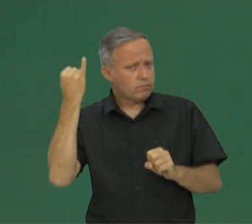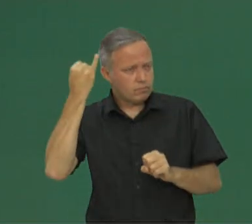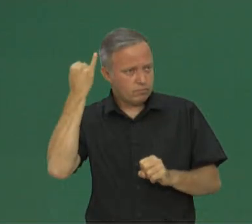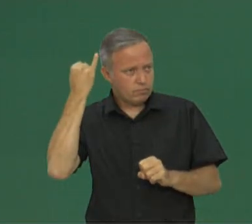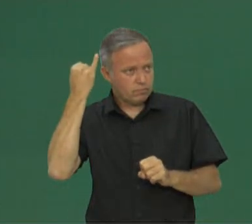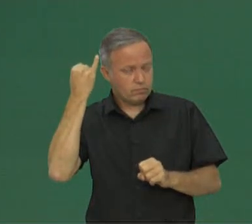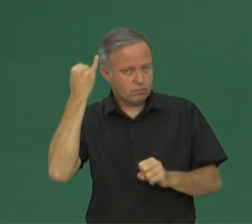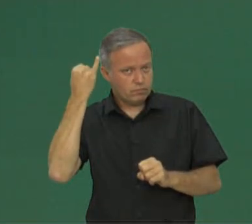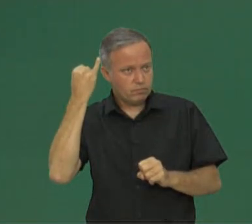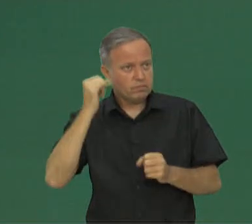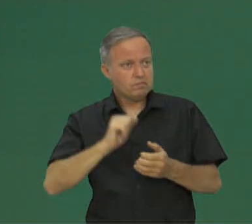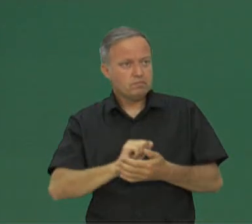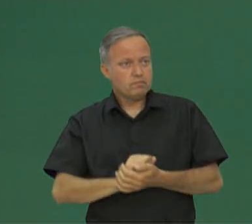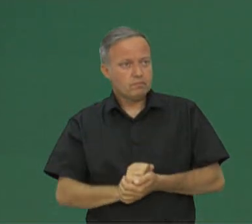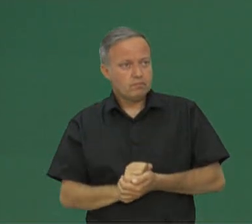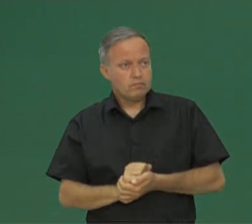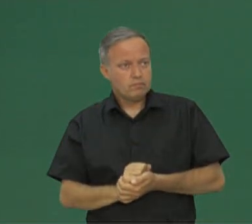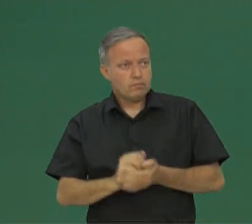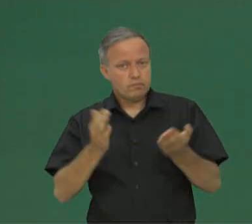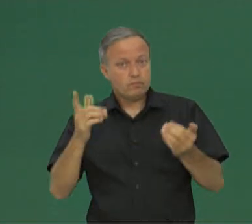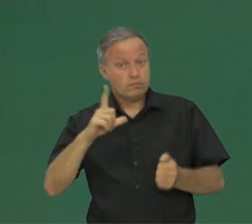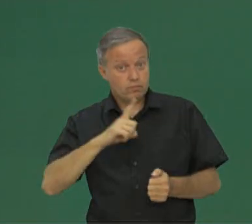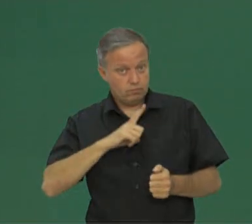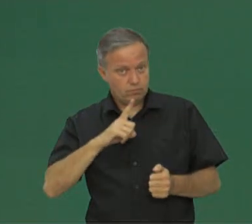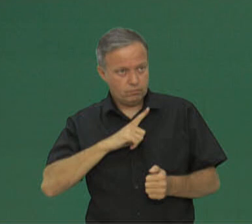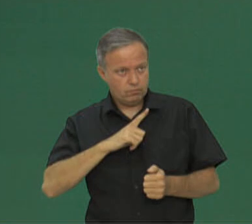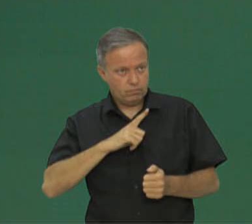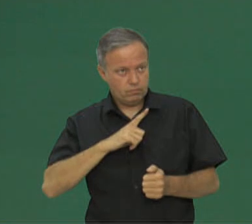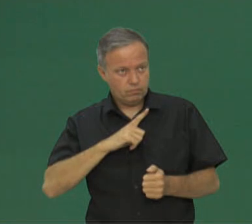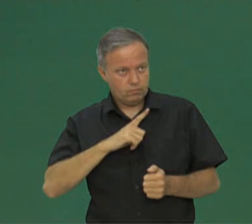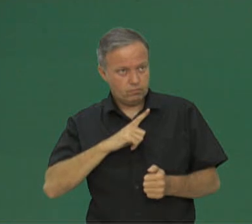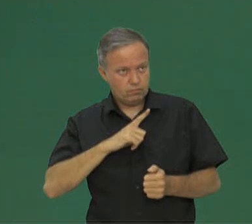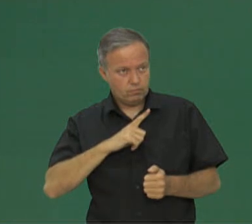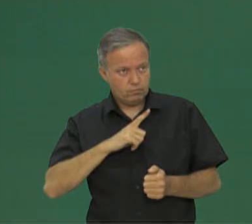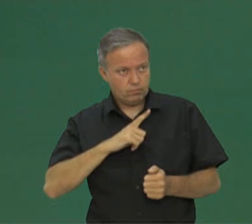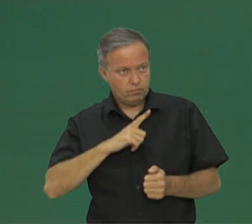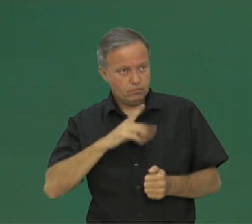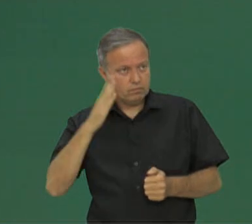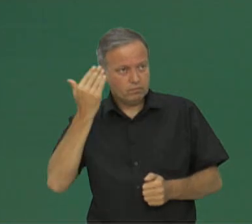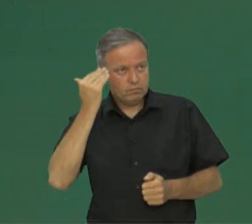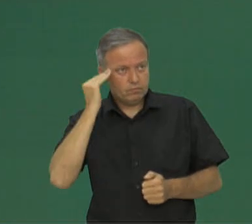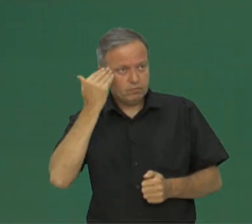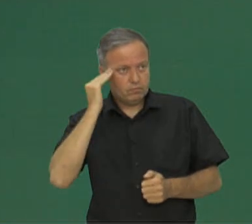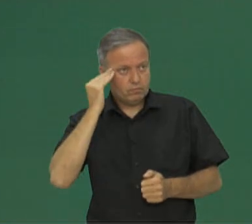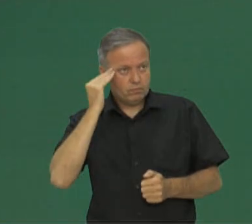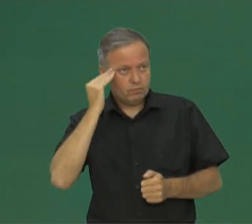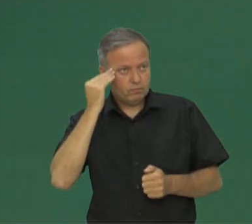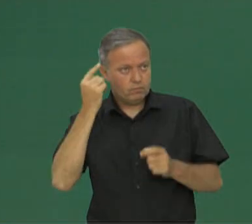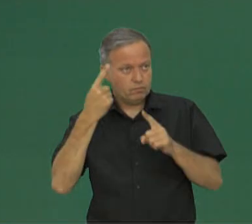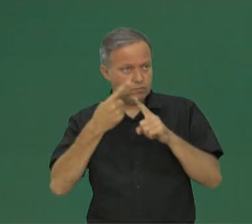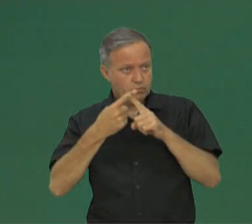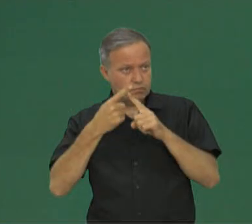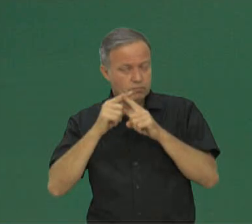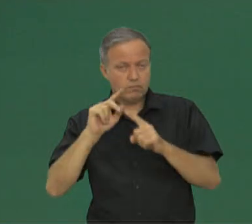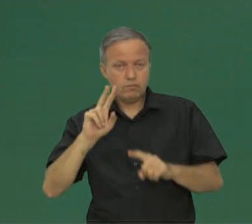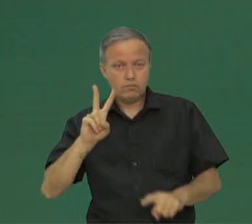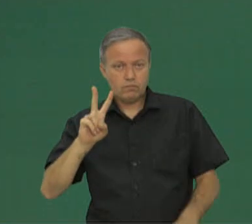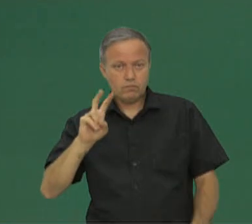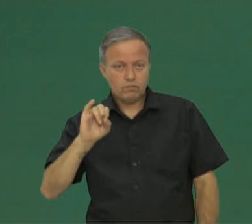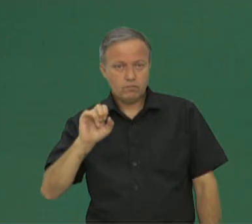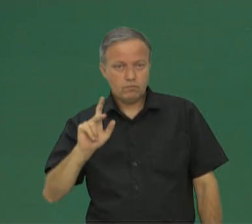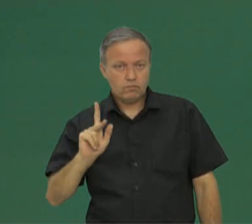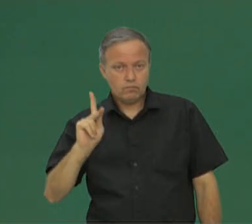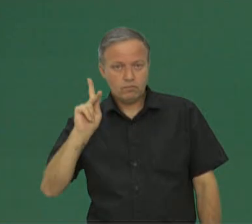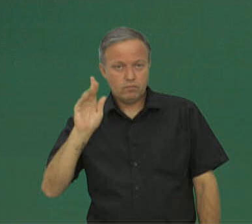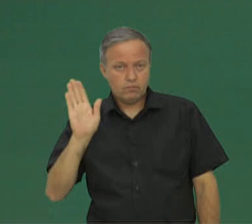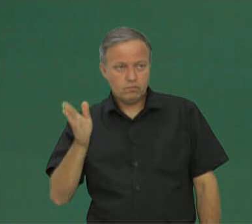assistam que é bem interessante, né? Aqui a gente tem umas obras e a gente vai entender aqui por que que essa obra do Vicky Muniz é considerada